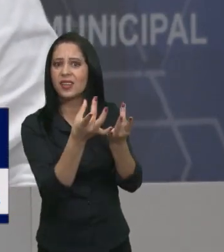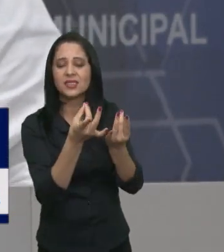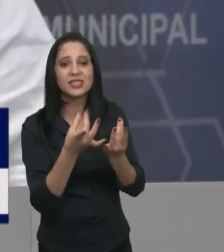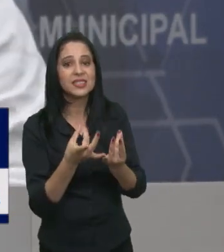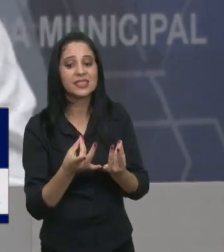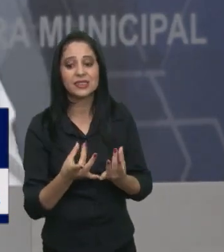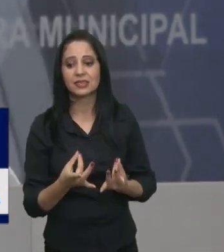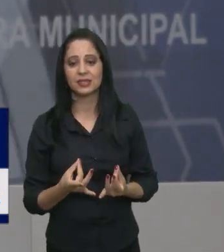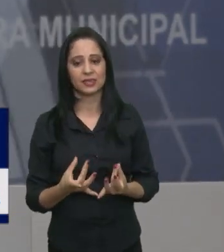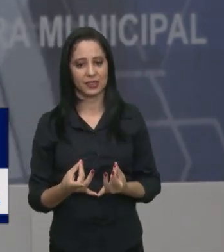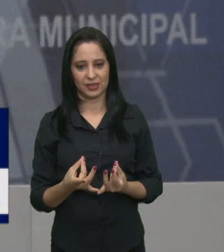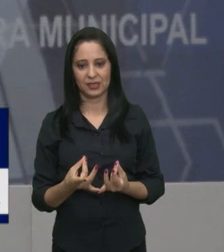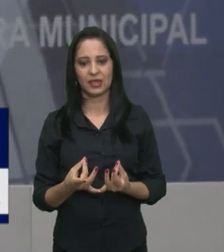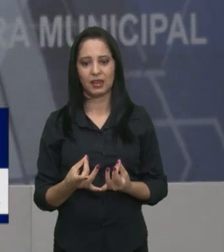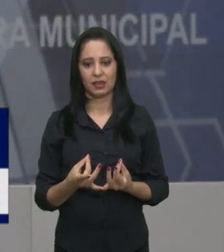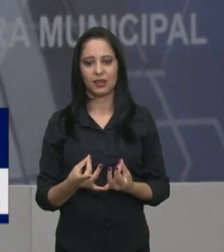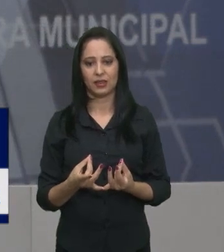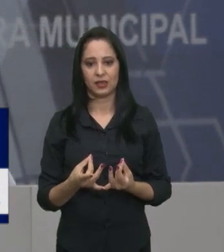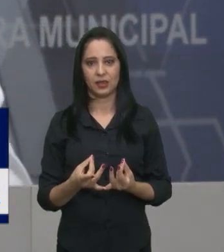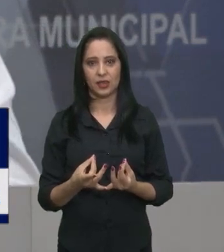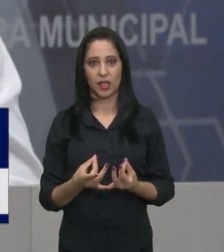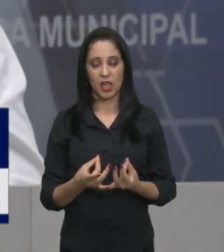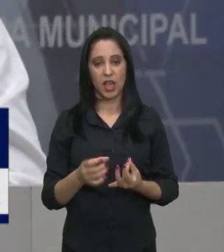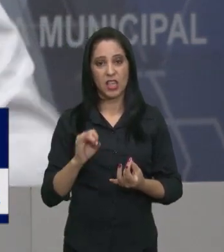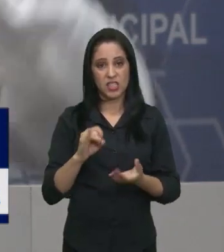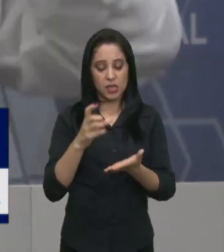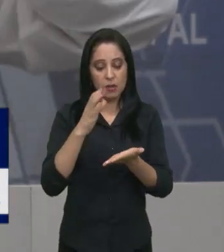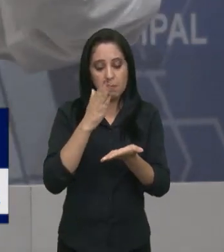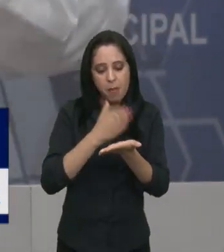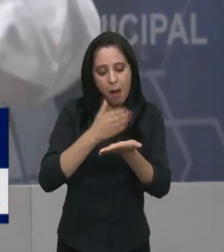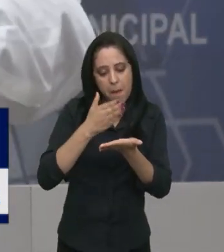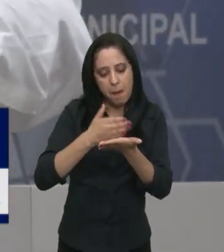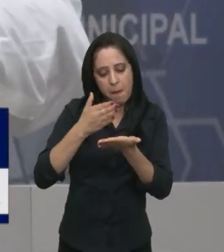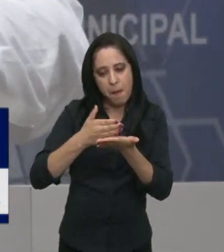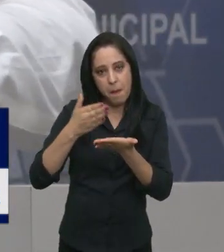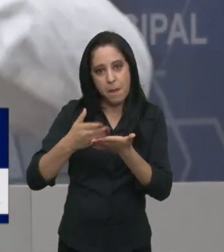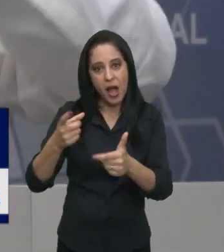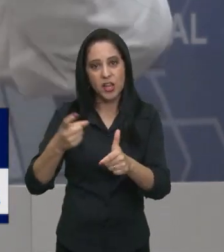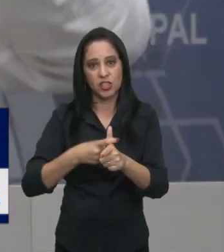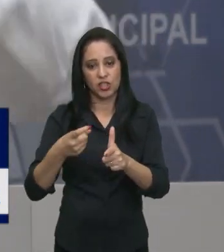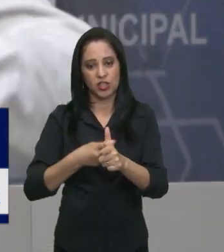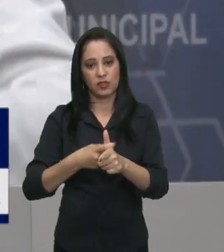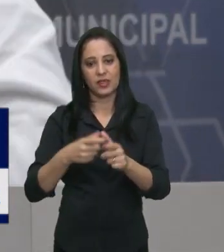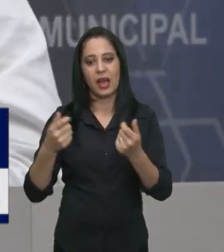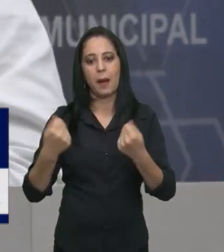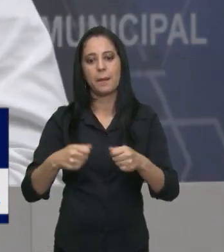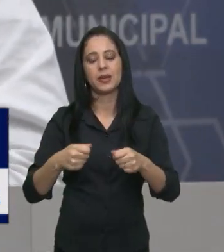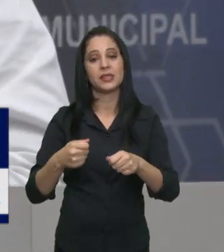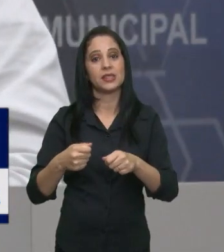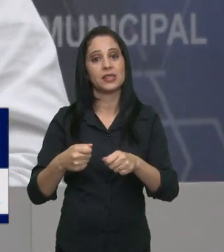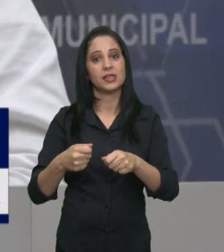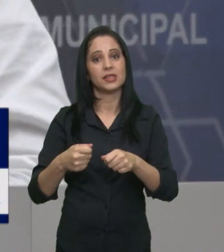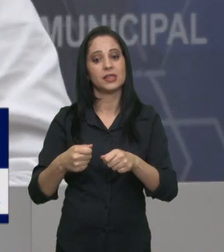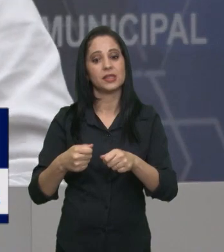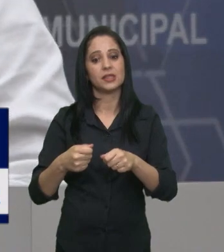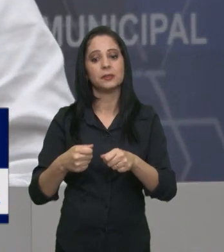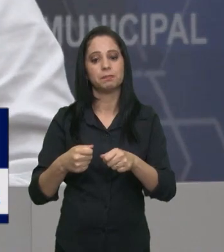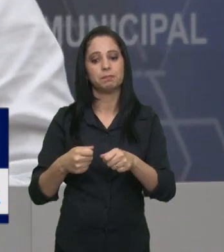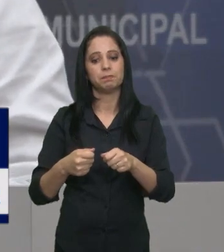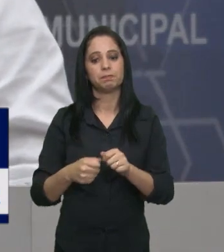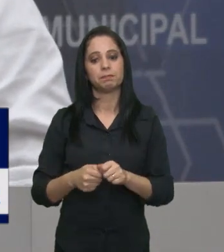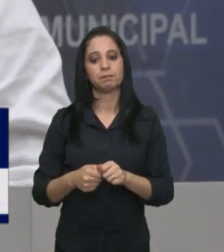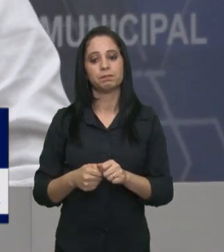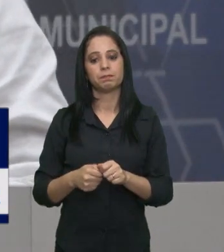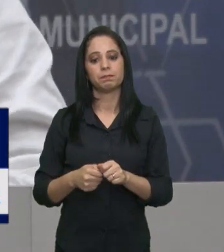de que, para se obter o parcelamento, precisa, evidentemente, fazer, então, as questões da